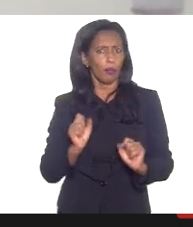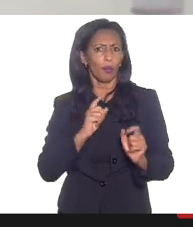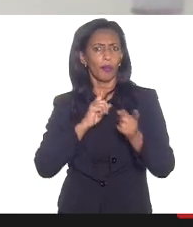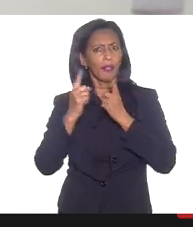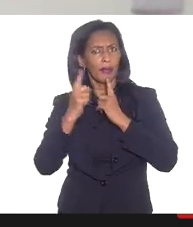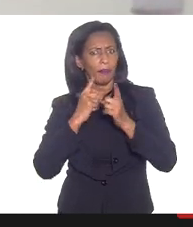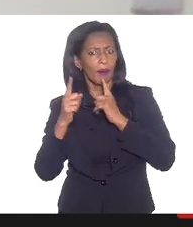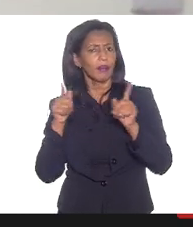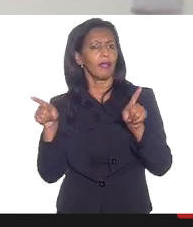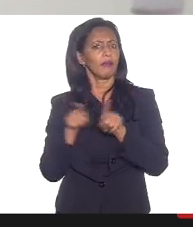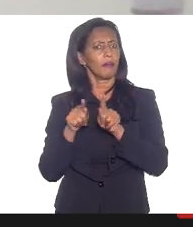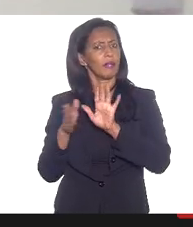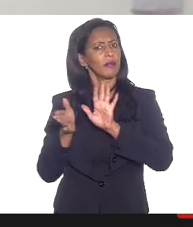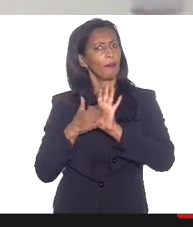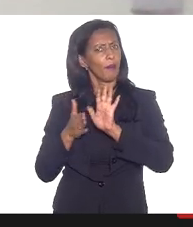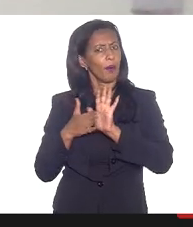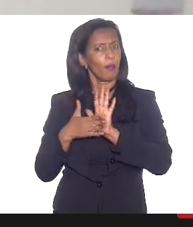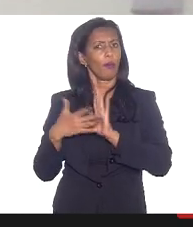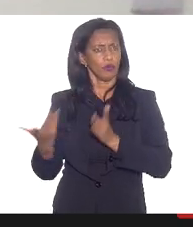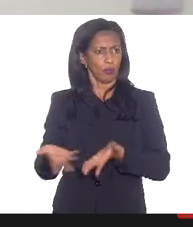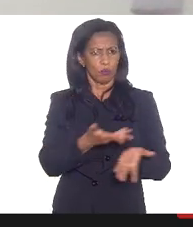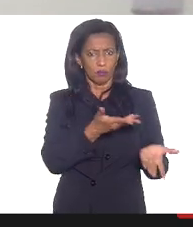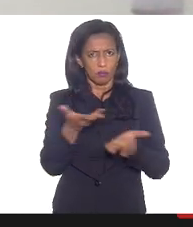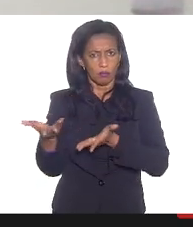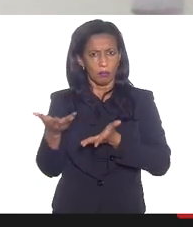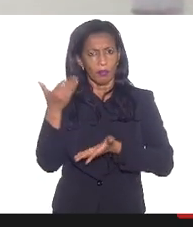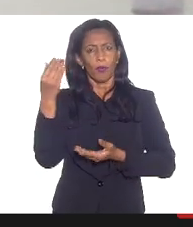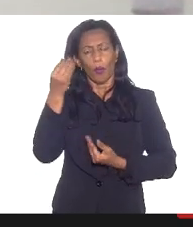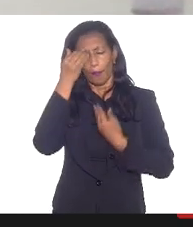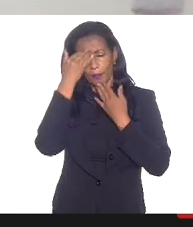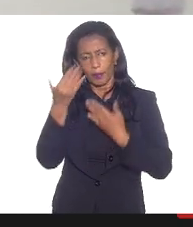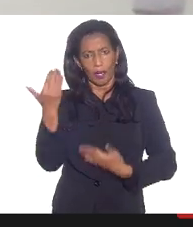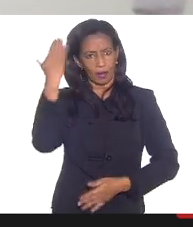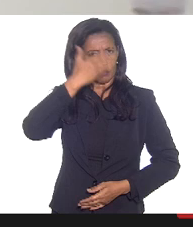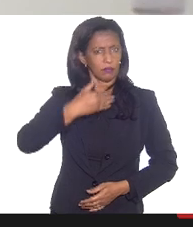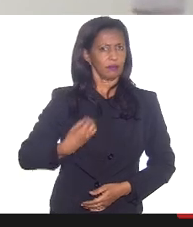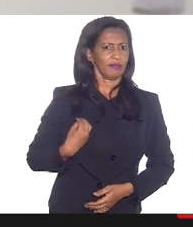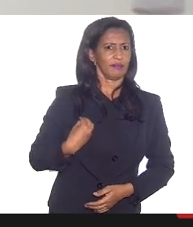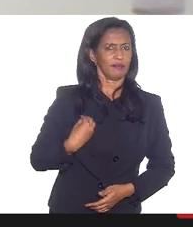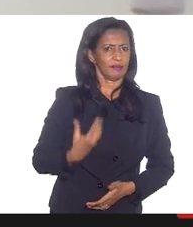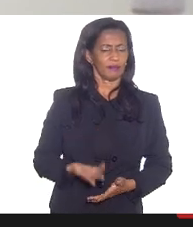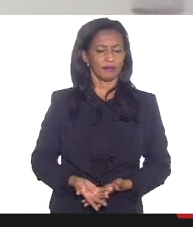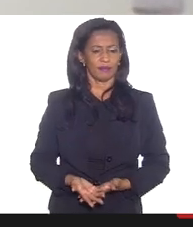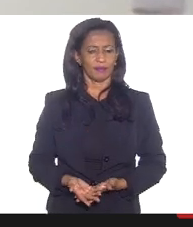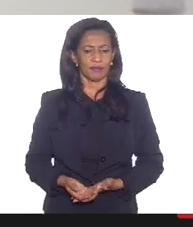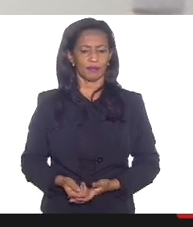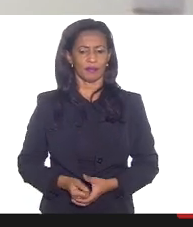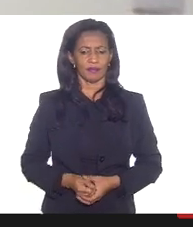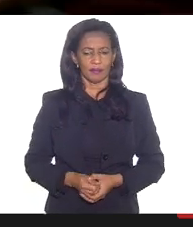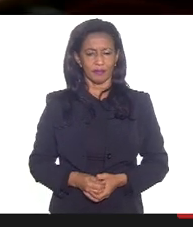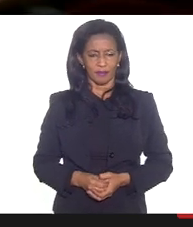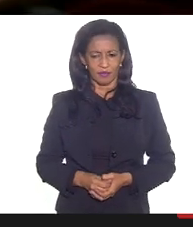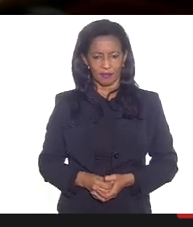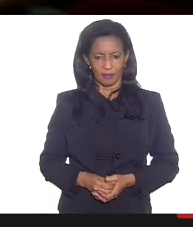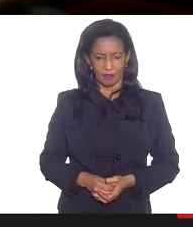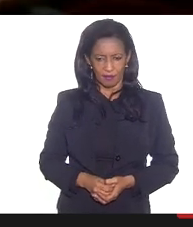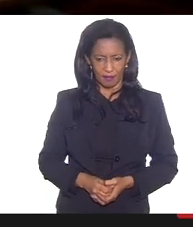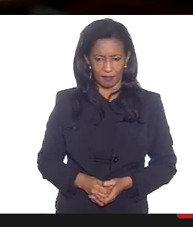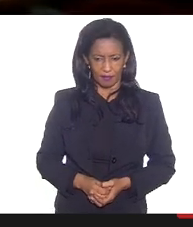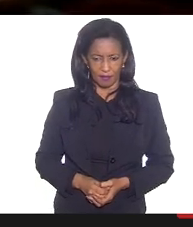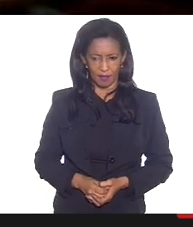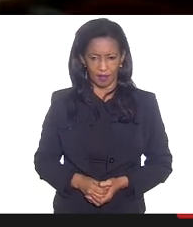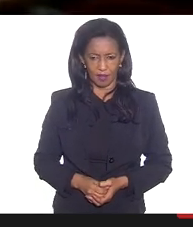essas propostas. Então, professora Flávia, com a palavra. Obrigado pela presença. Bom dia a todos, bom dia, deputado, né? Bom dia a todos